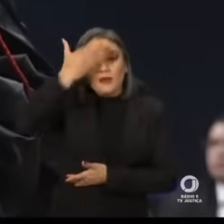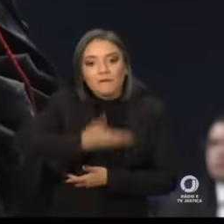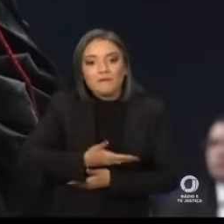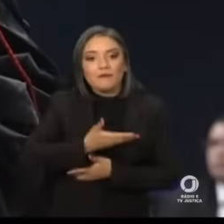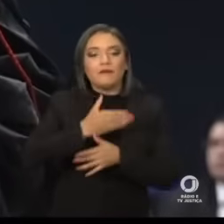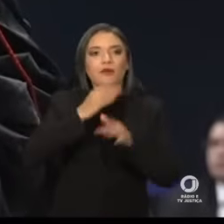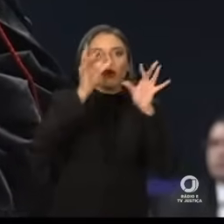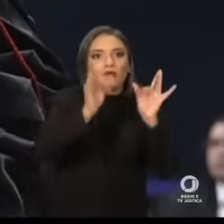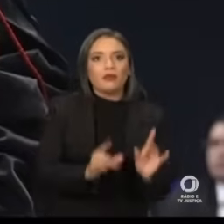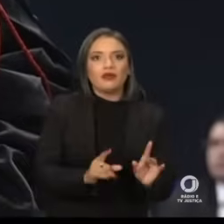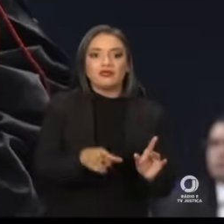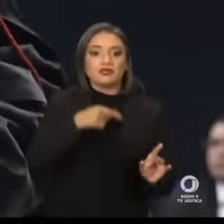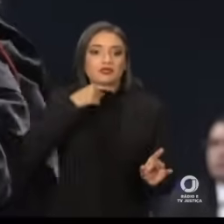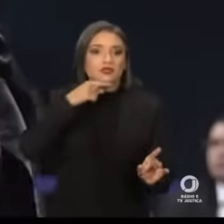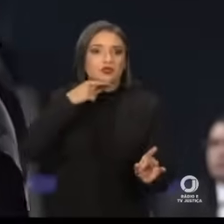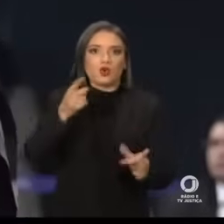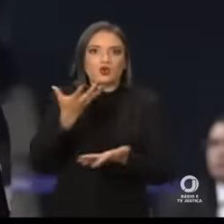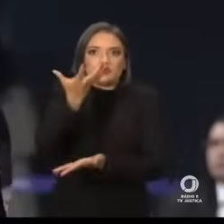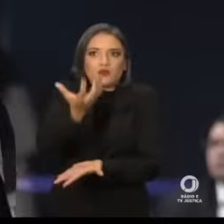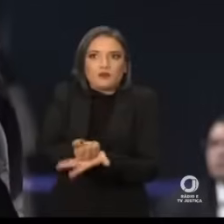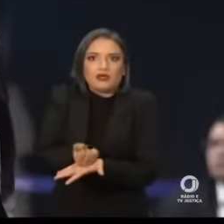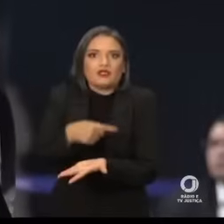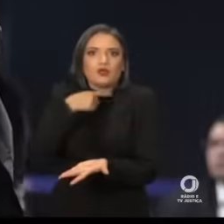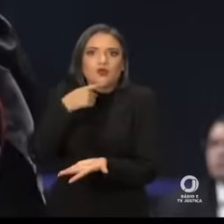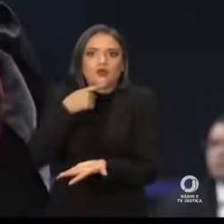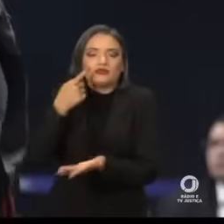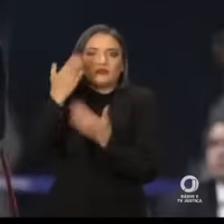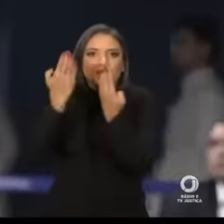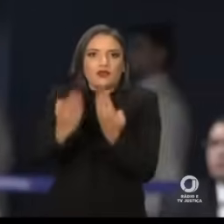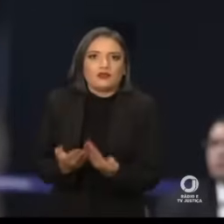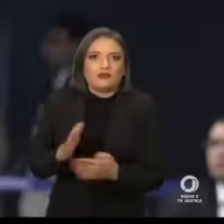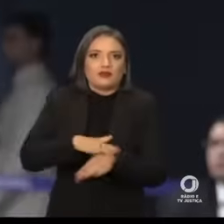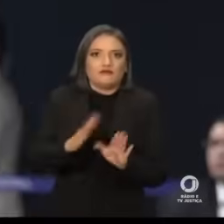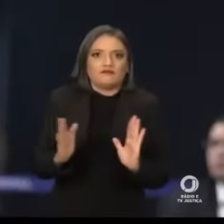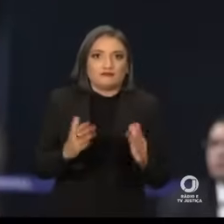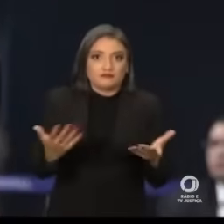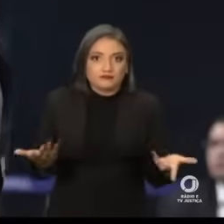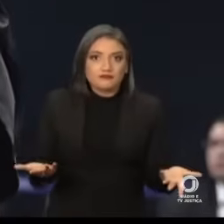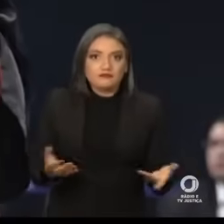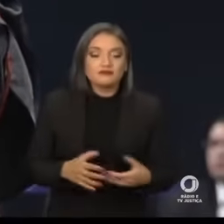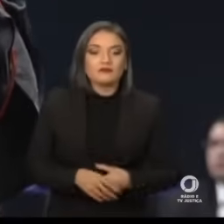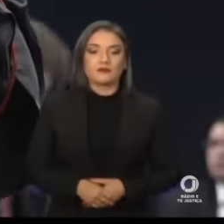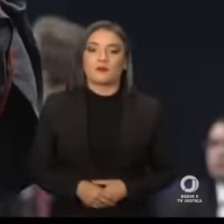durante o tempo? Além disso, nós tivemos também